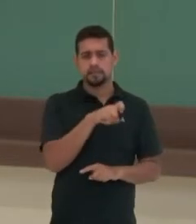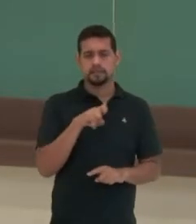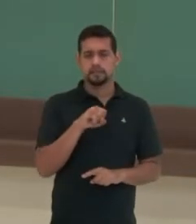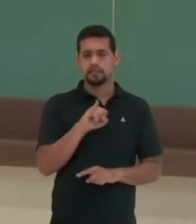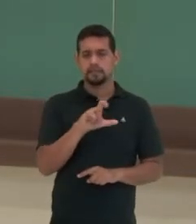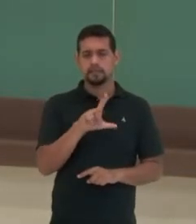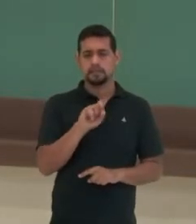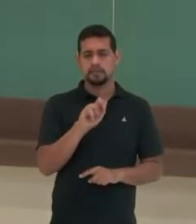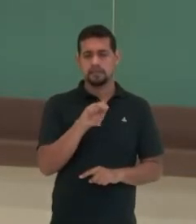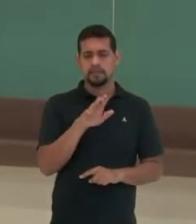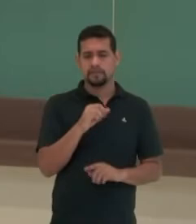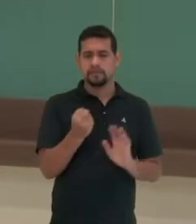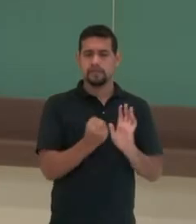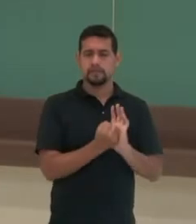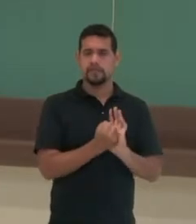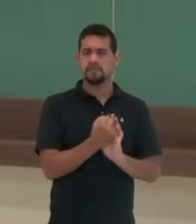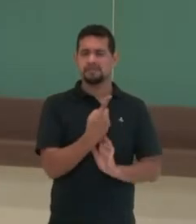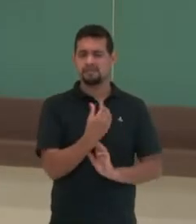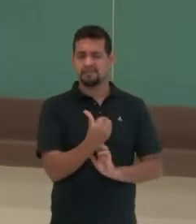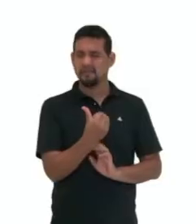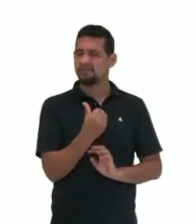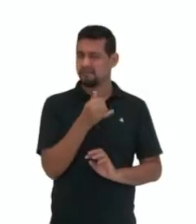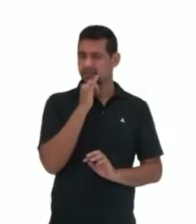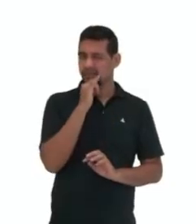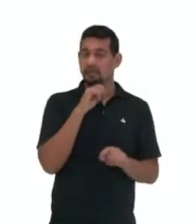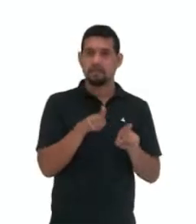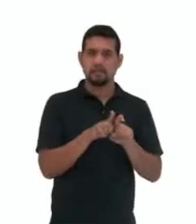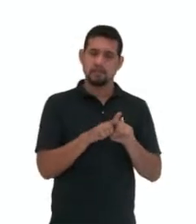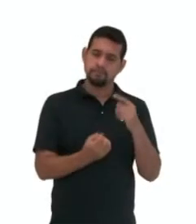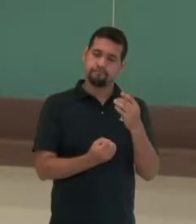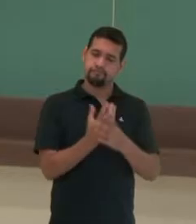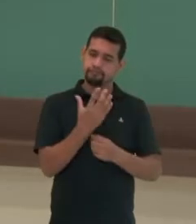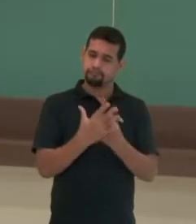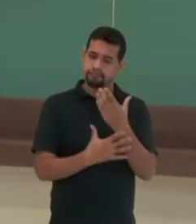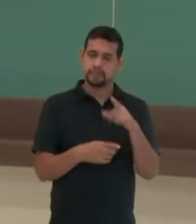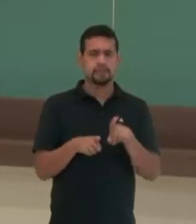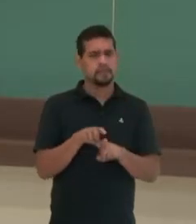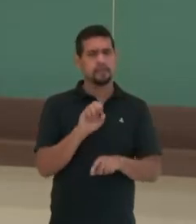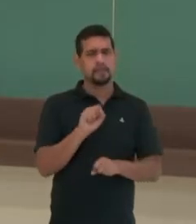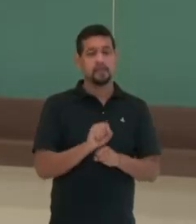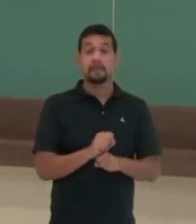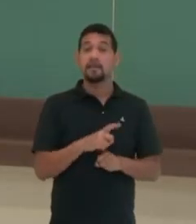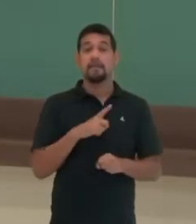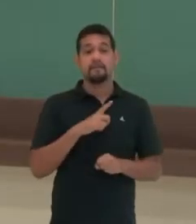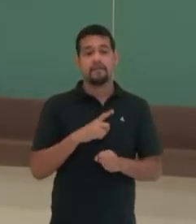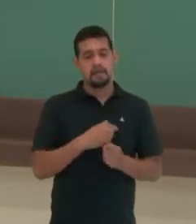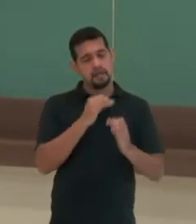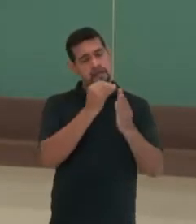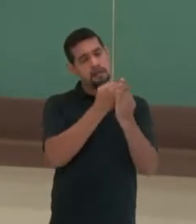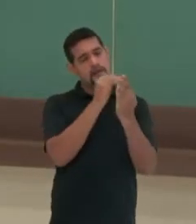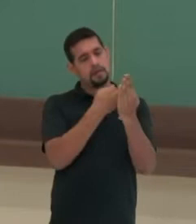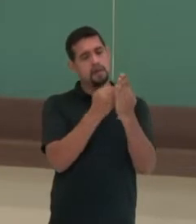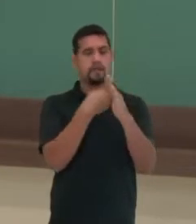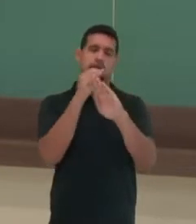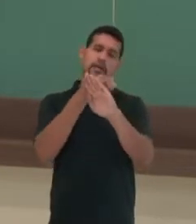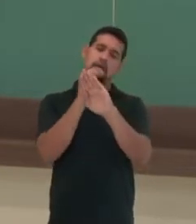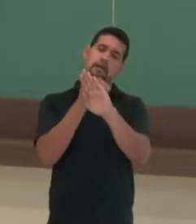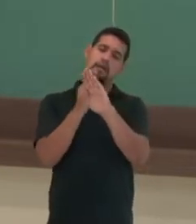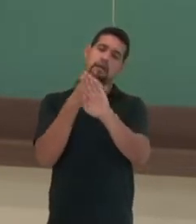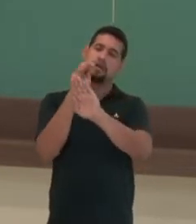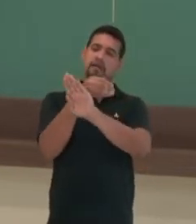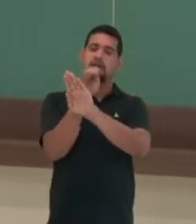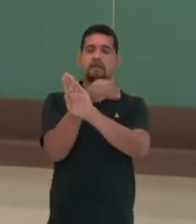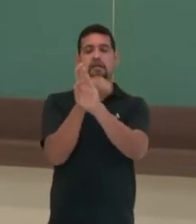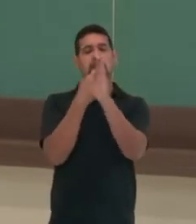do século XVI, exemplos ali do ladinho, dessa produção, Então, vai se entalhar a madeira, vai passar